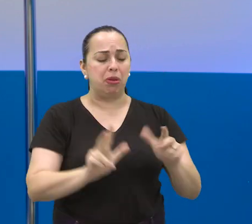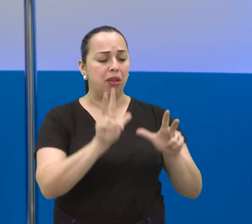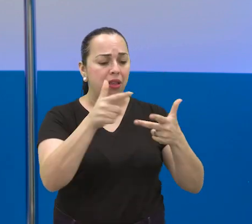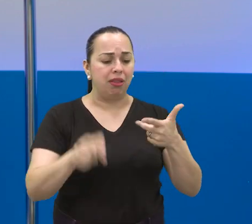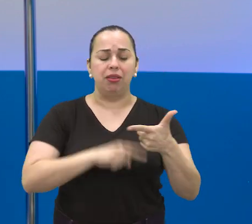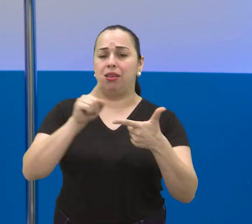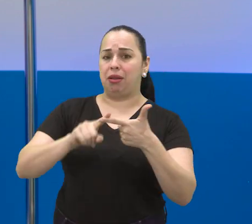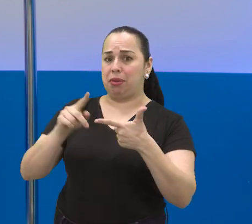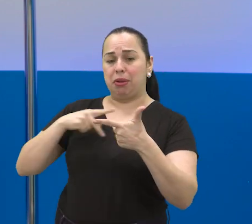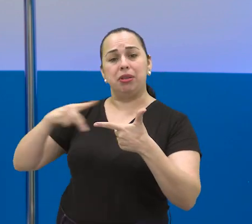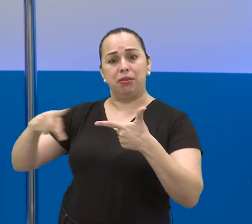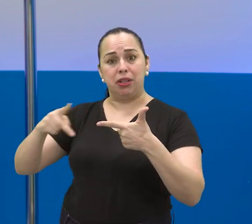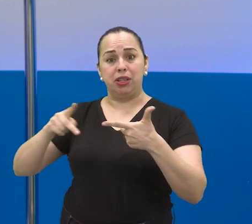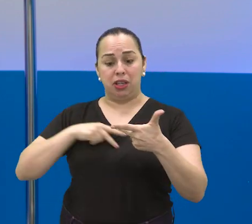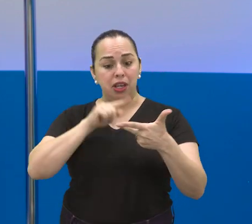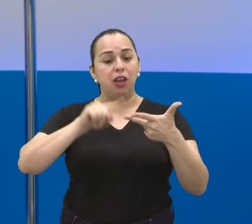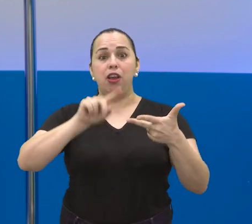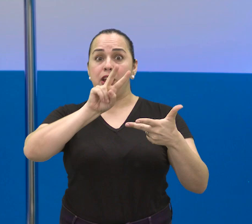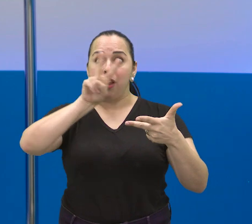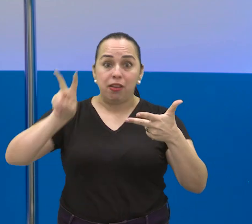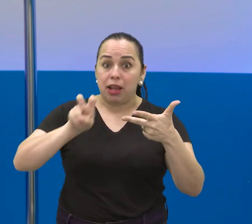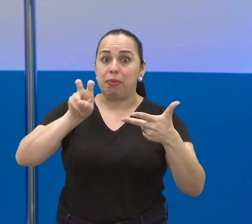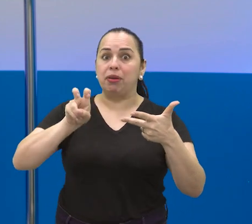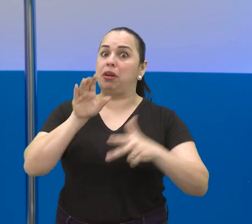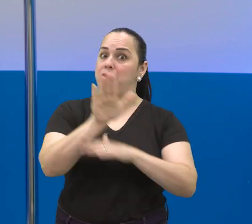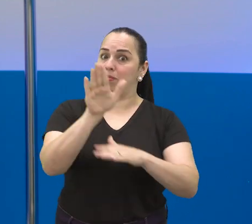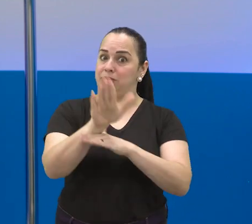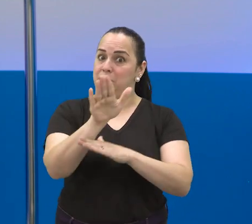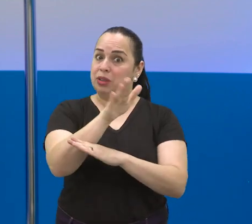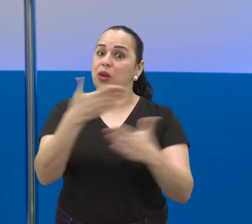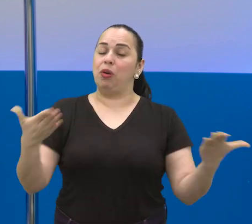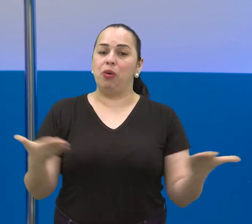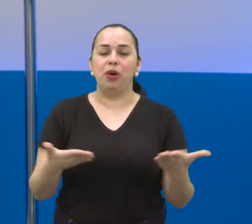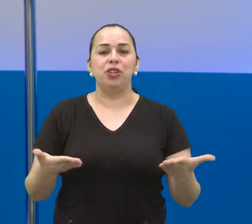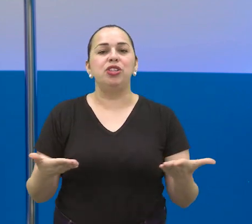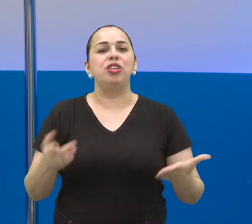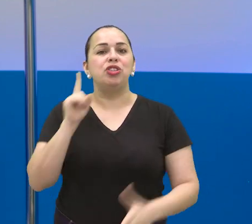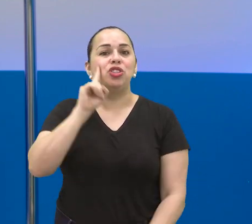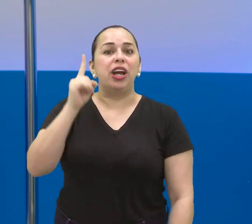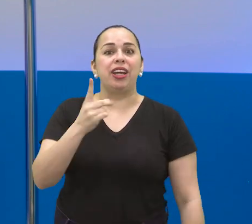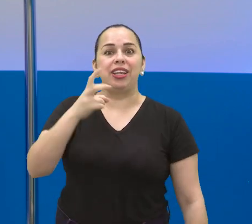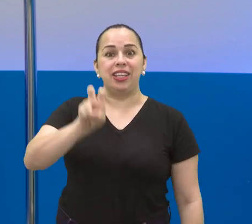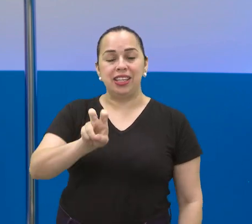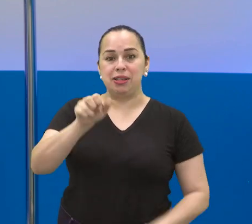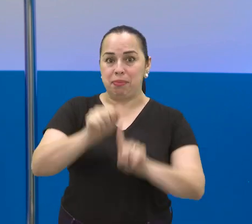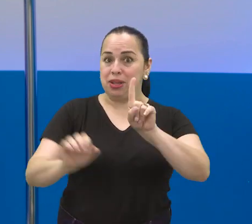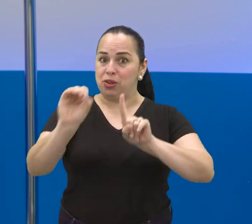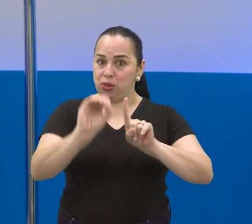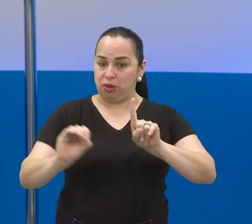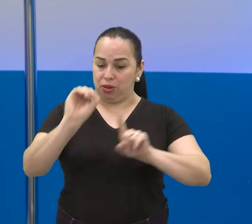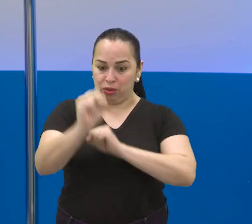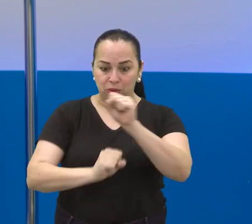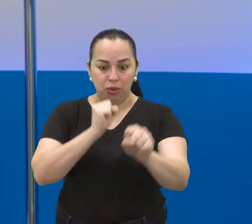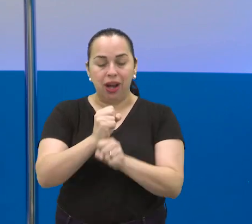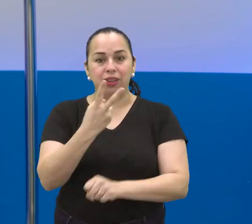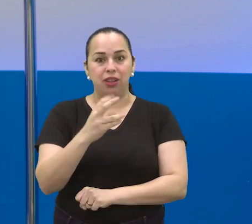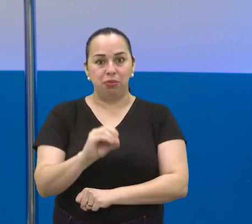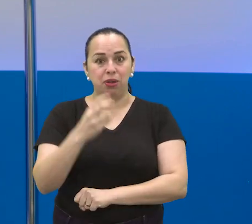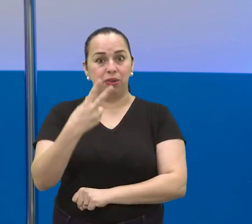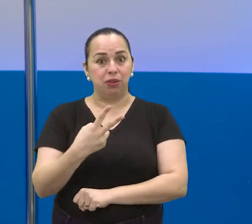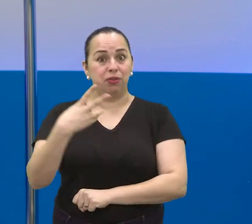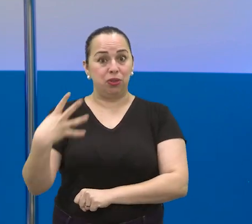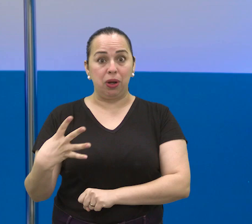Câmara, sobre a cidade e prestação de serviço. Fique com a gente nesse dia 15 de outubro de 2024, Dia